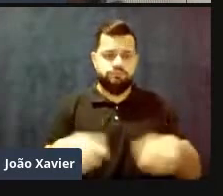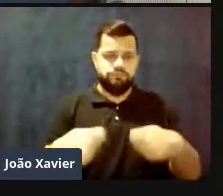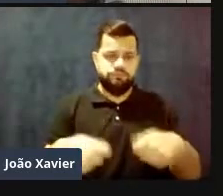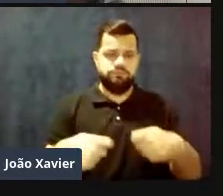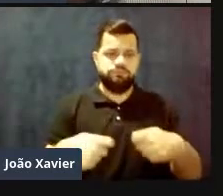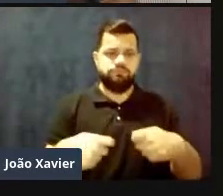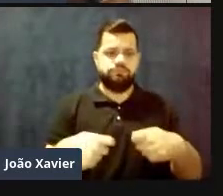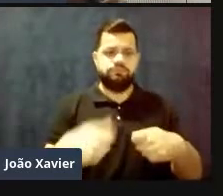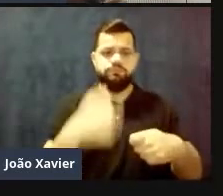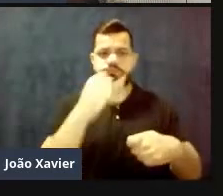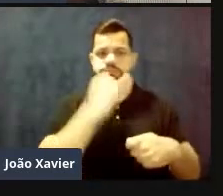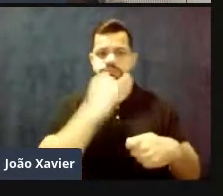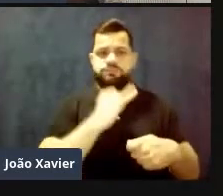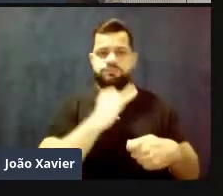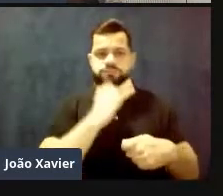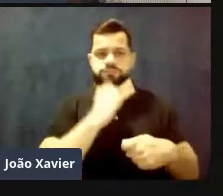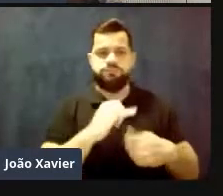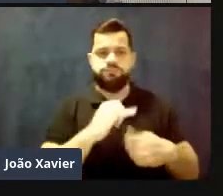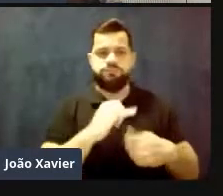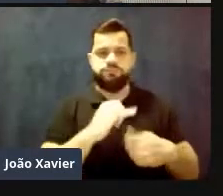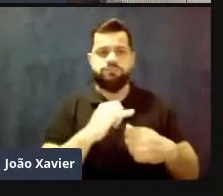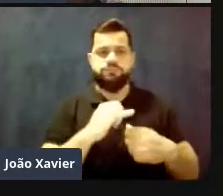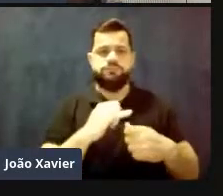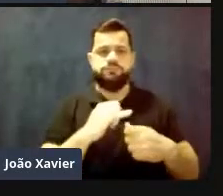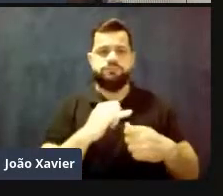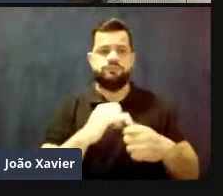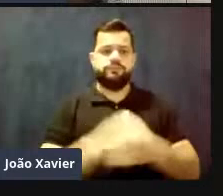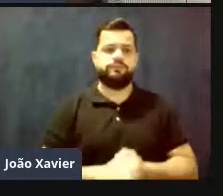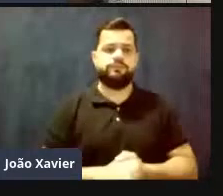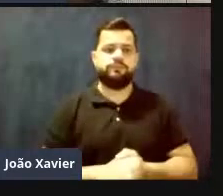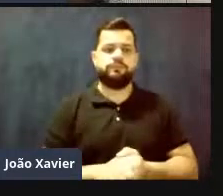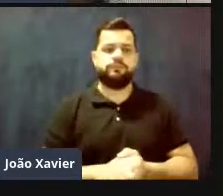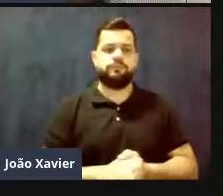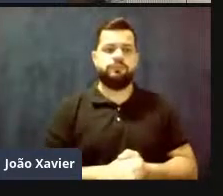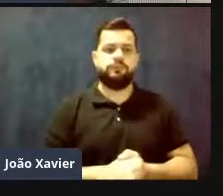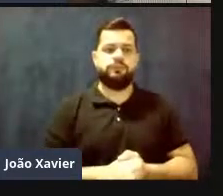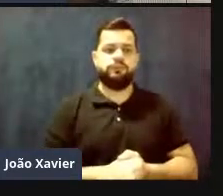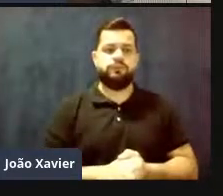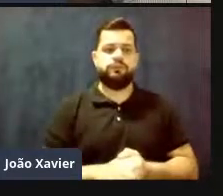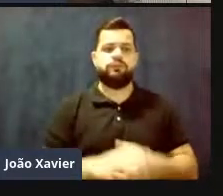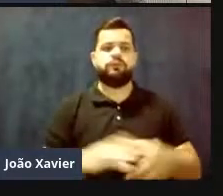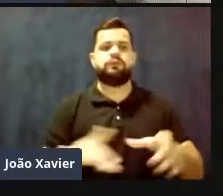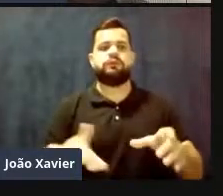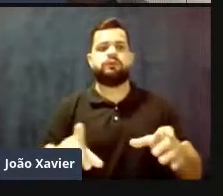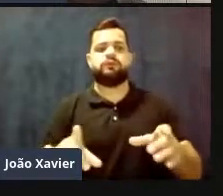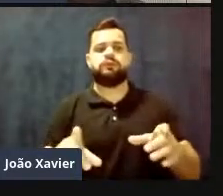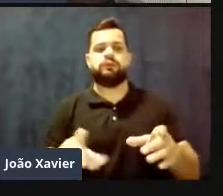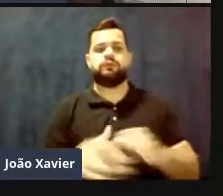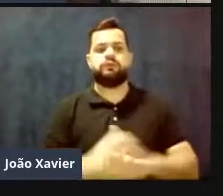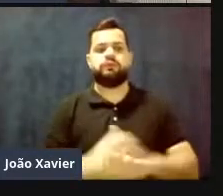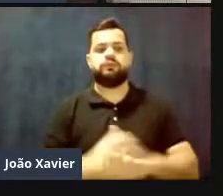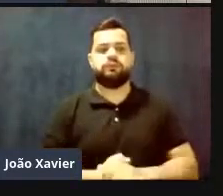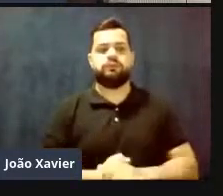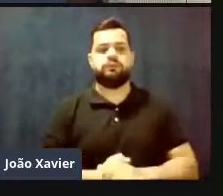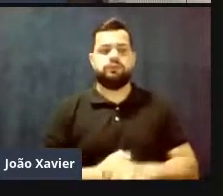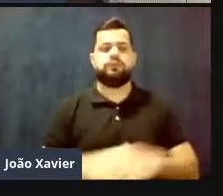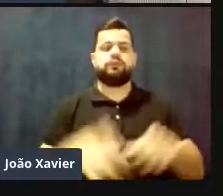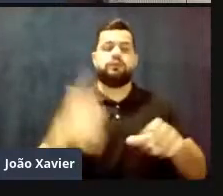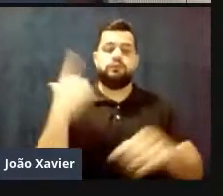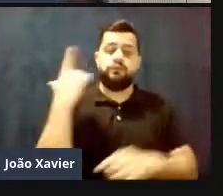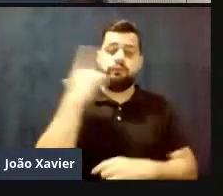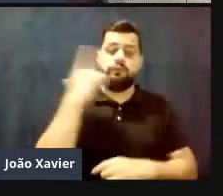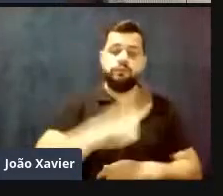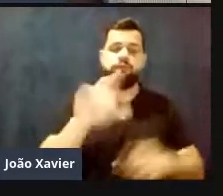trabalha esse cuidado, que puxa o paciente de volta à vida, para mim, para que eu consiga fazer uma sistematização do cuidado, eu precisava de